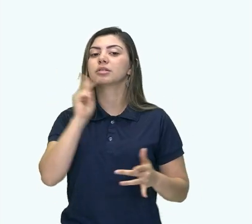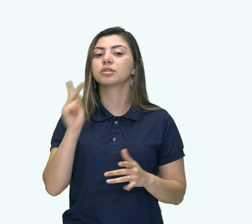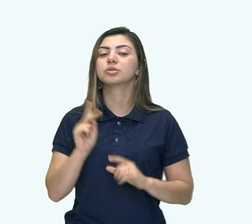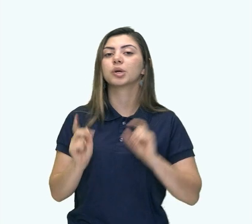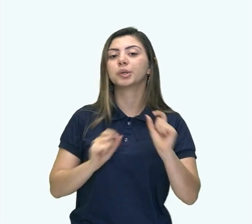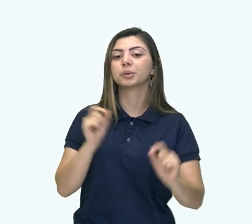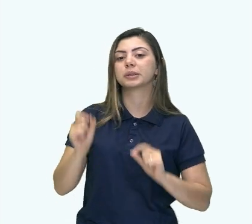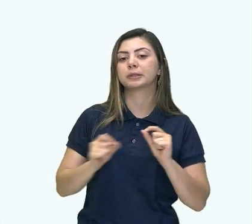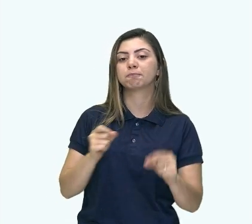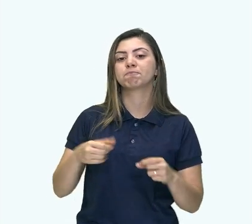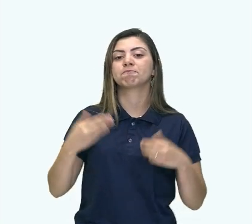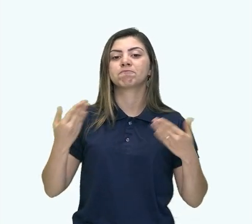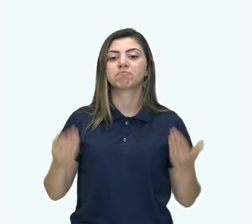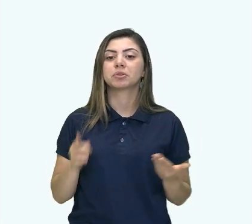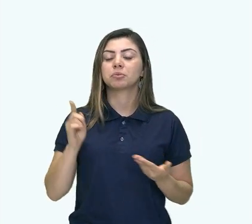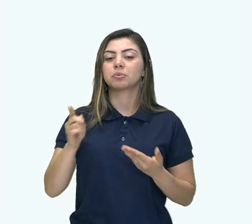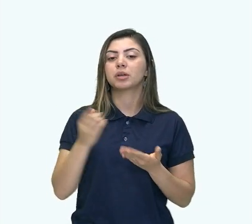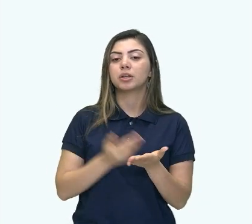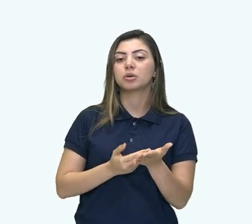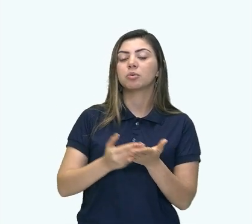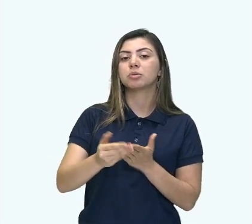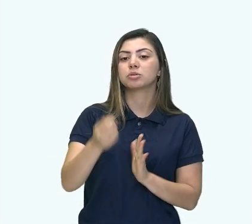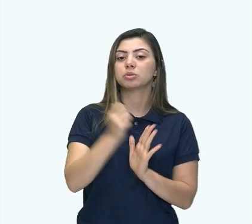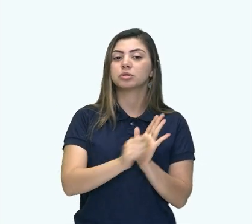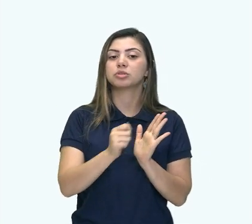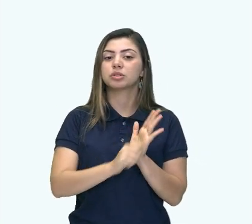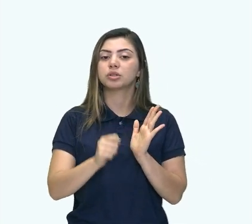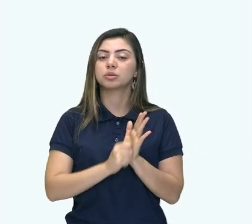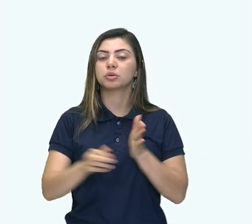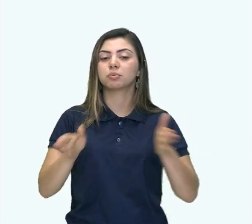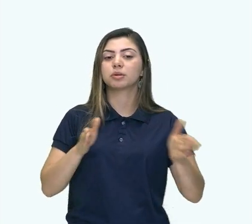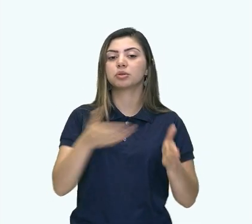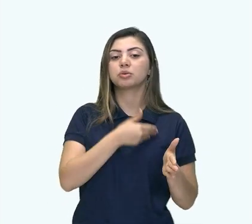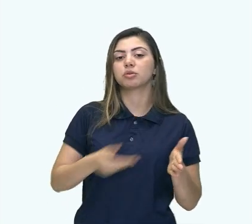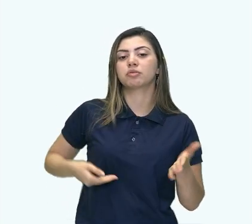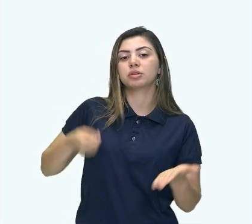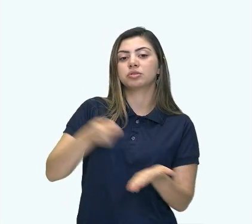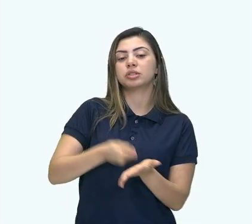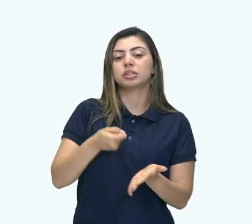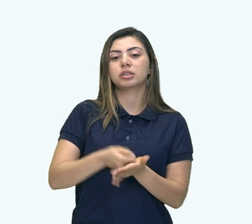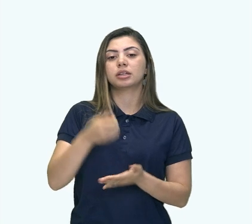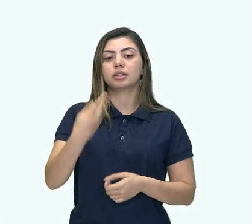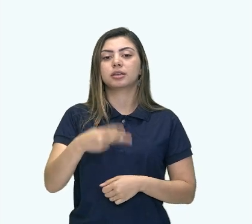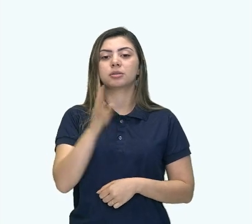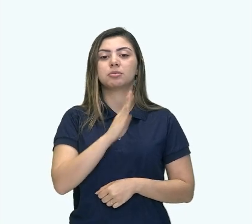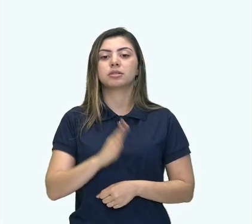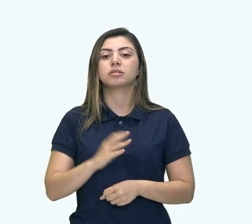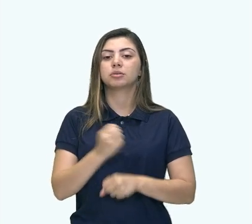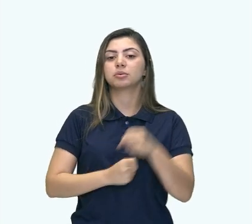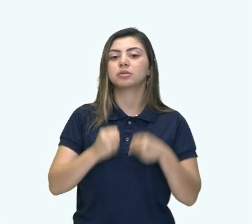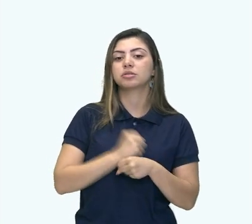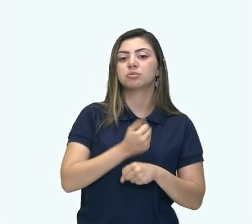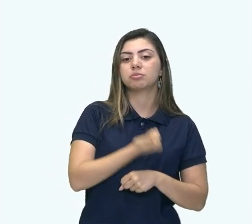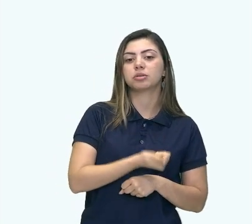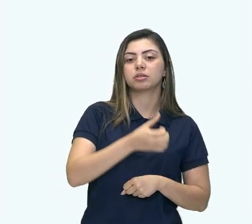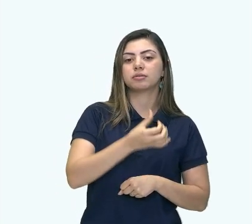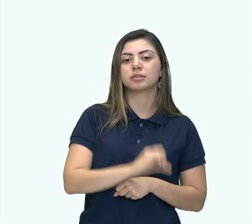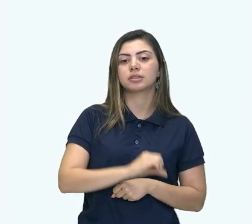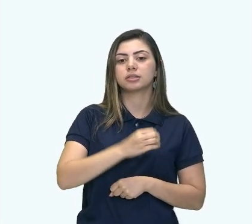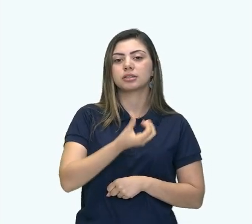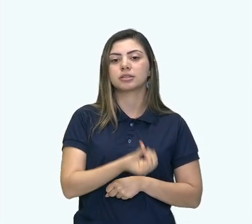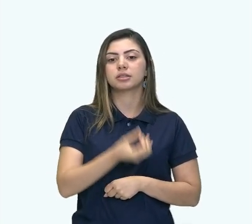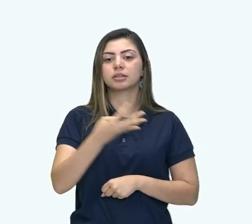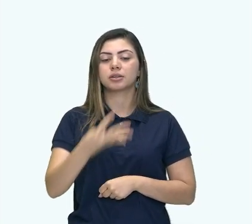Fonseca, emergiu como escritor durante também o período da ditadura militar no Brasil, 64 a 85, tudo a ver com violência, né? Período marcado